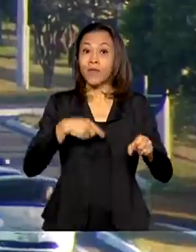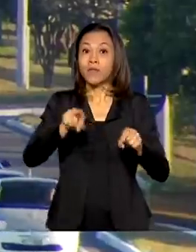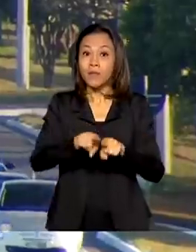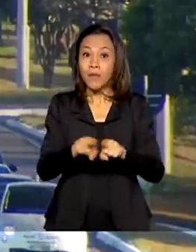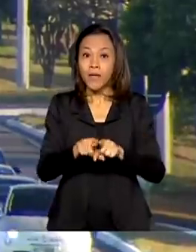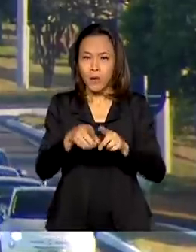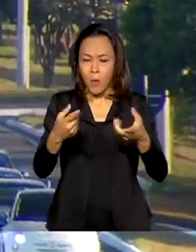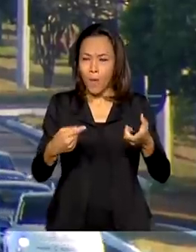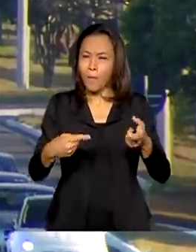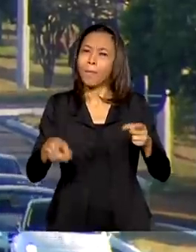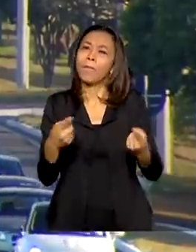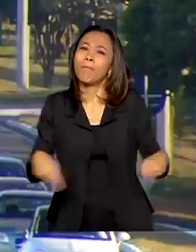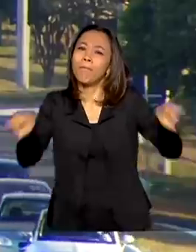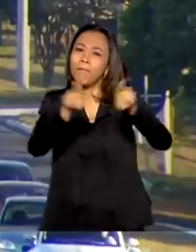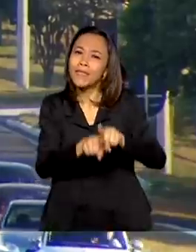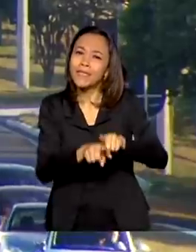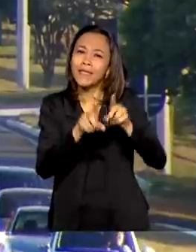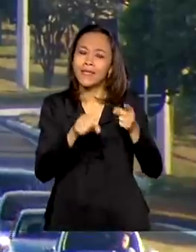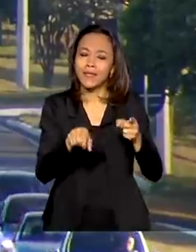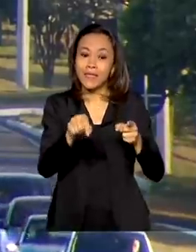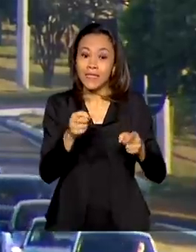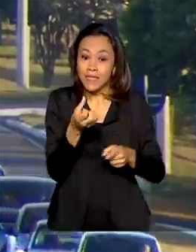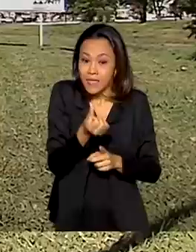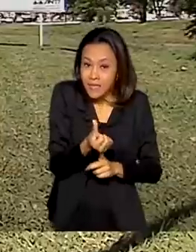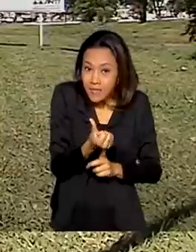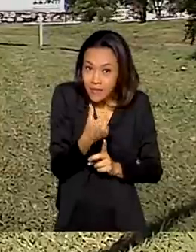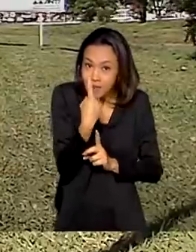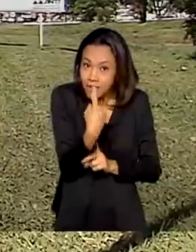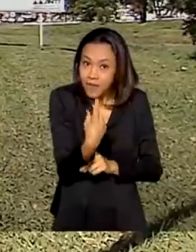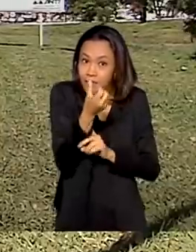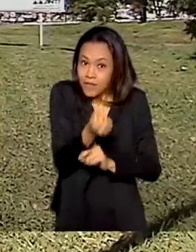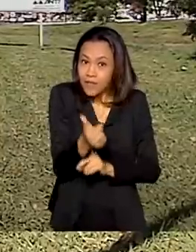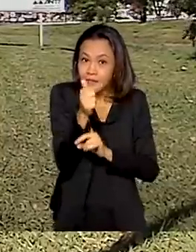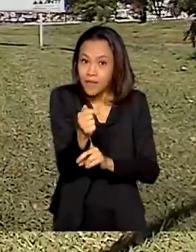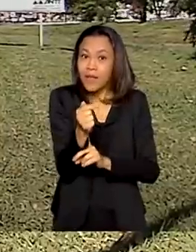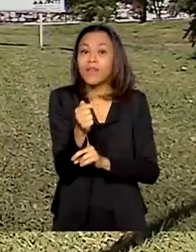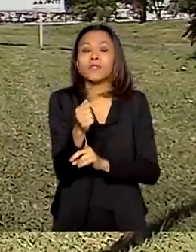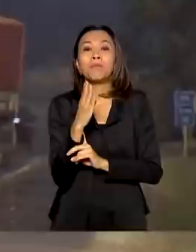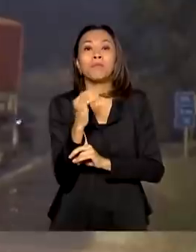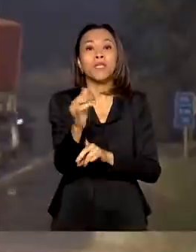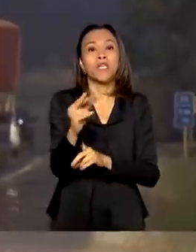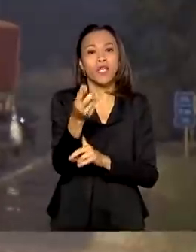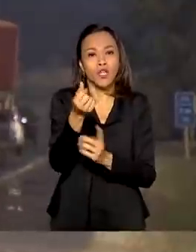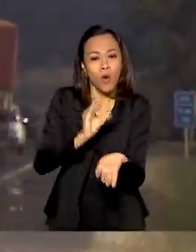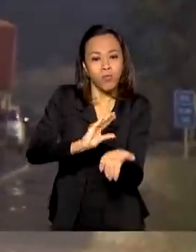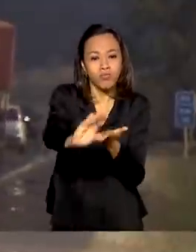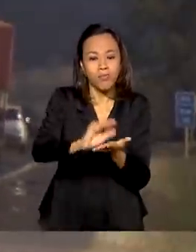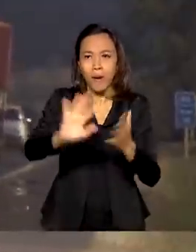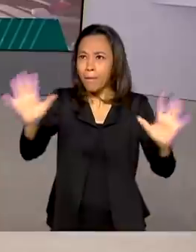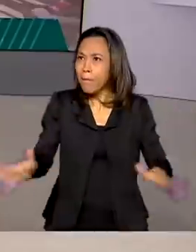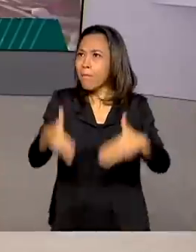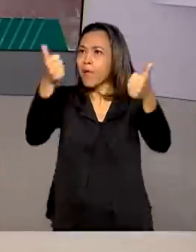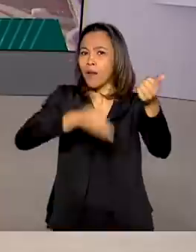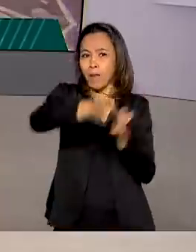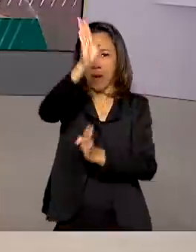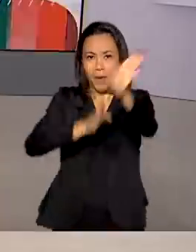de investimentos vai injetar 167 bilhões de reais em melhorias nas estradas